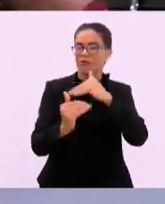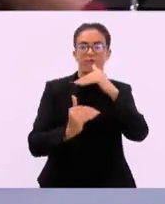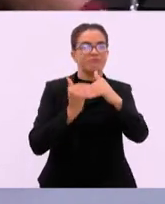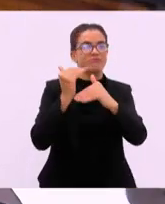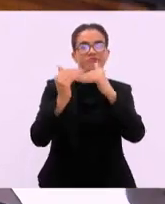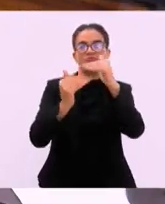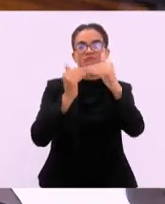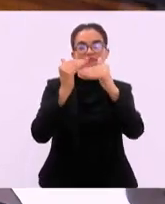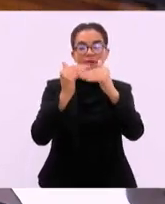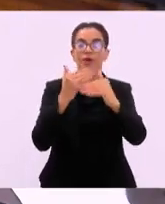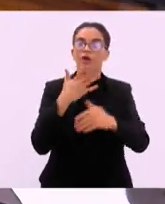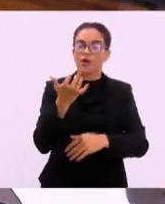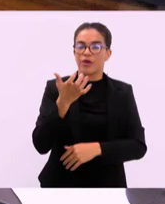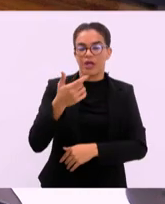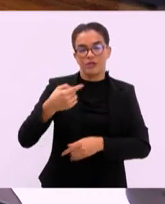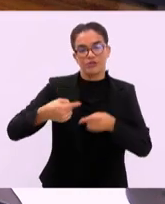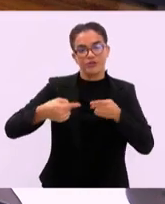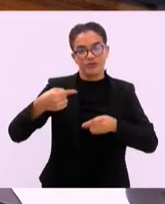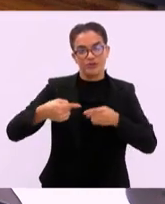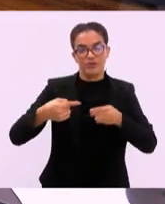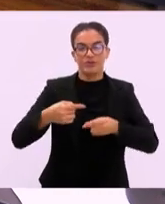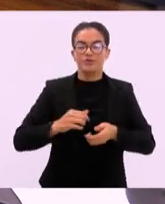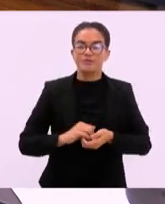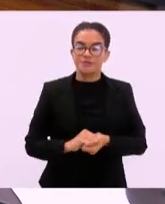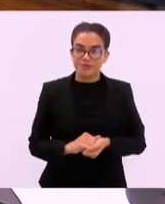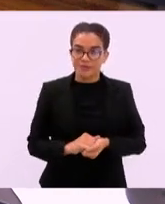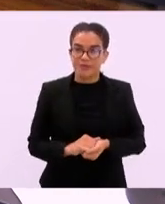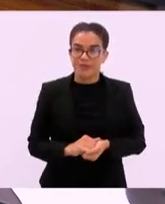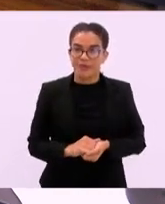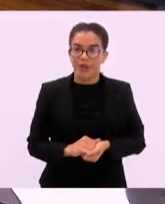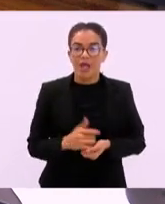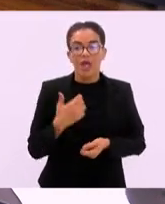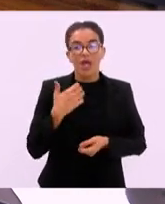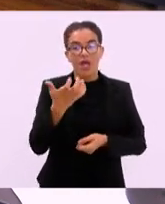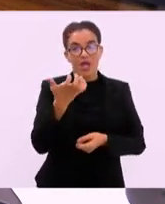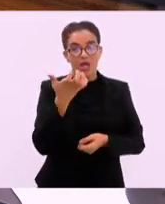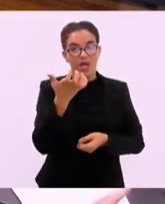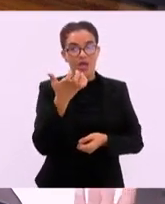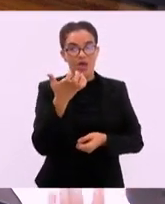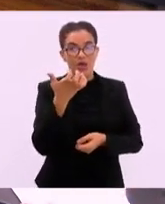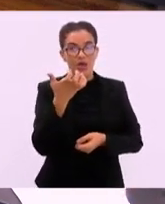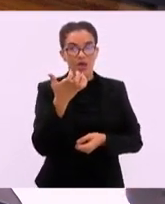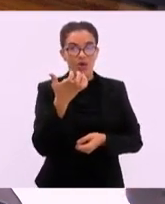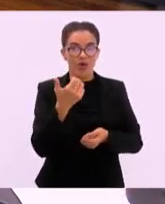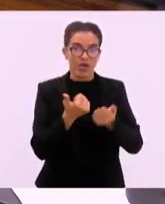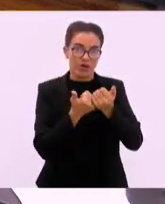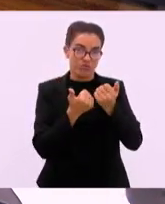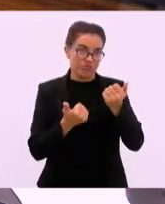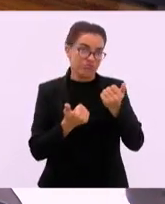é bom que prospere. Para discutir, presidente. Deputado Carlos Mendes. Eu queria até pedir coautoria ao deputado Anderson.